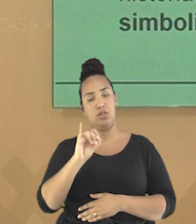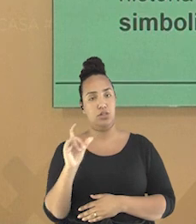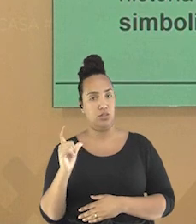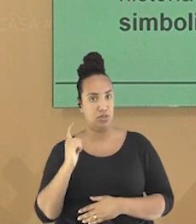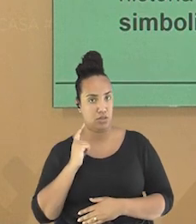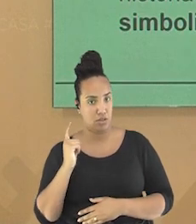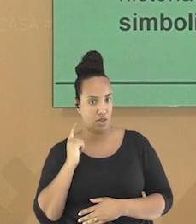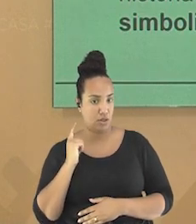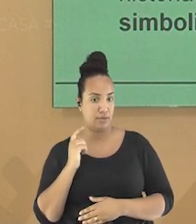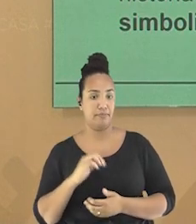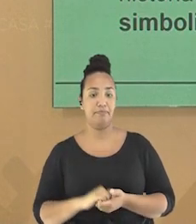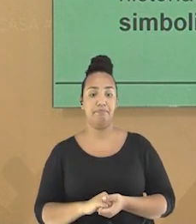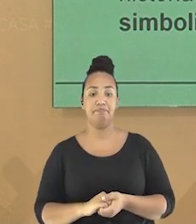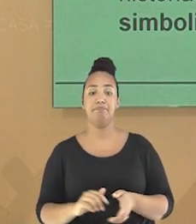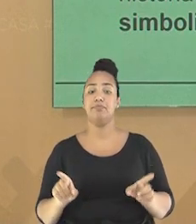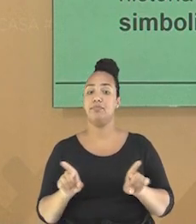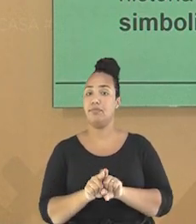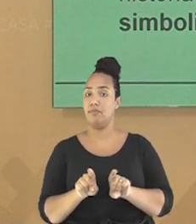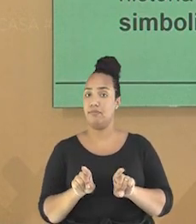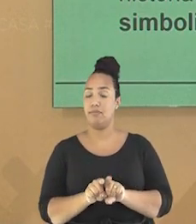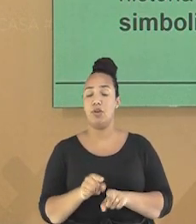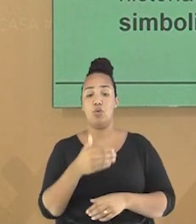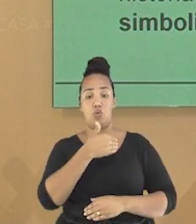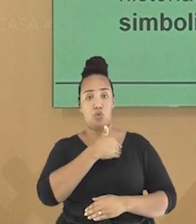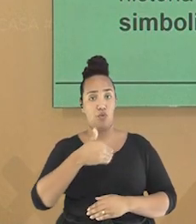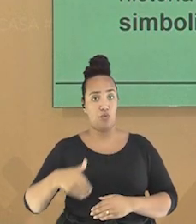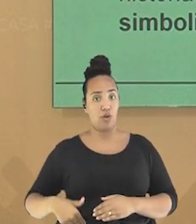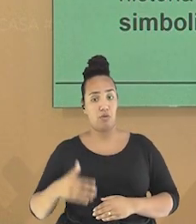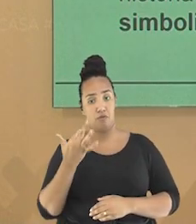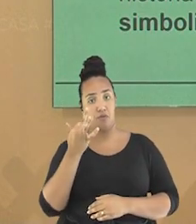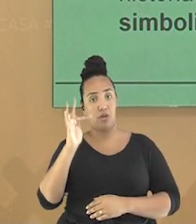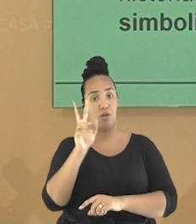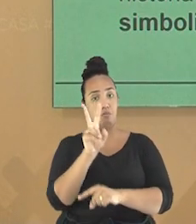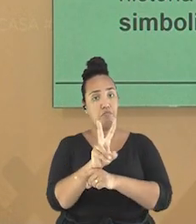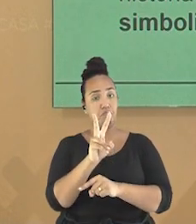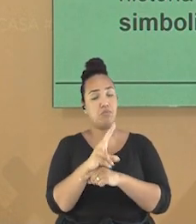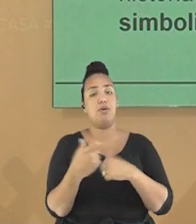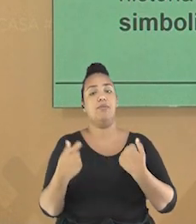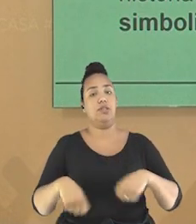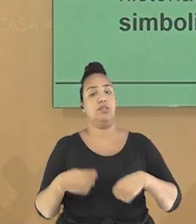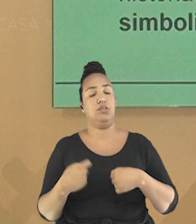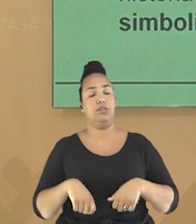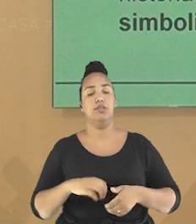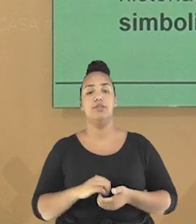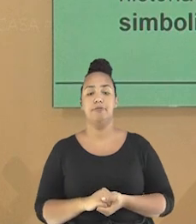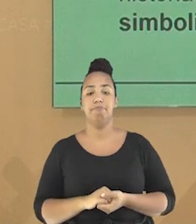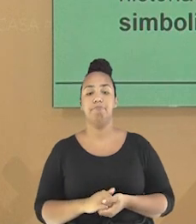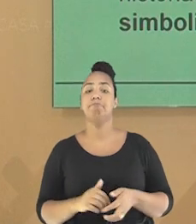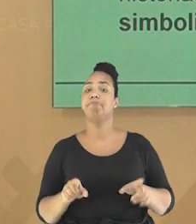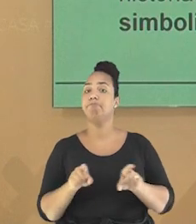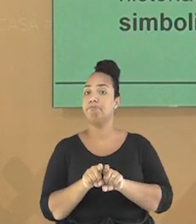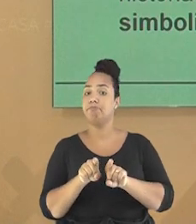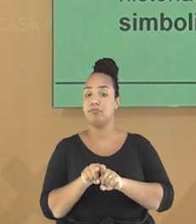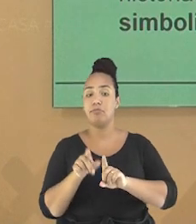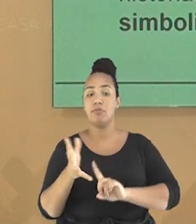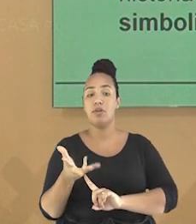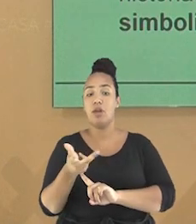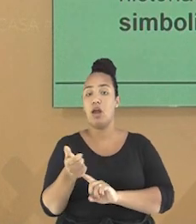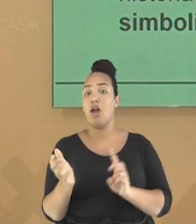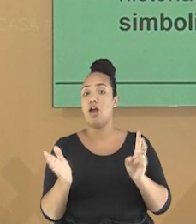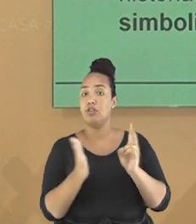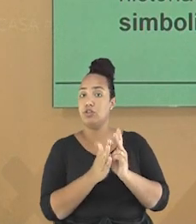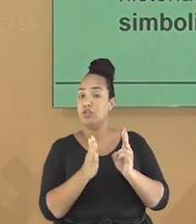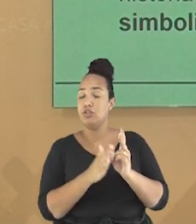esses territórios são assegurados pelo Estado brasileiro. Vimos também como o artesanato indígena